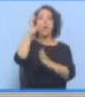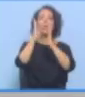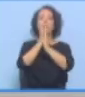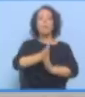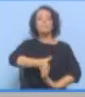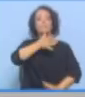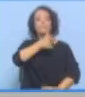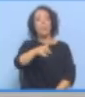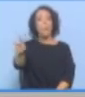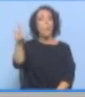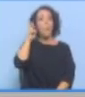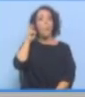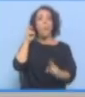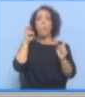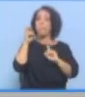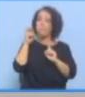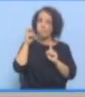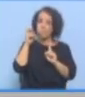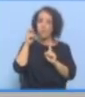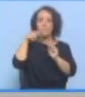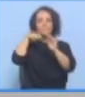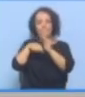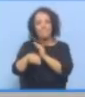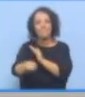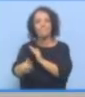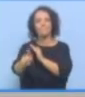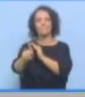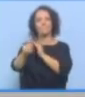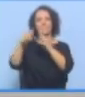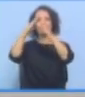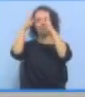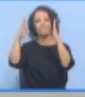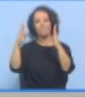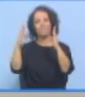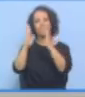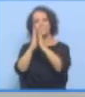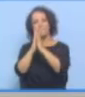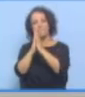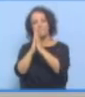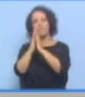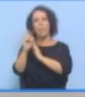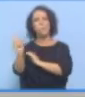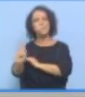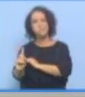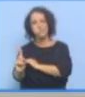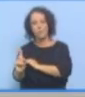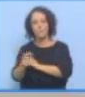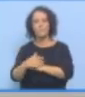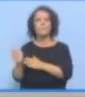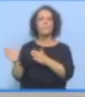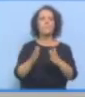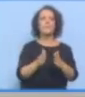Deus, nas sinagogas, quando ela era lida, nem para a